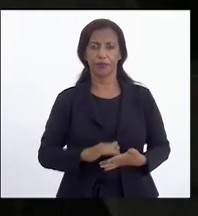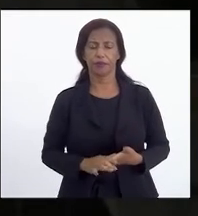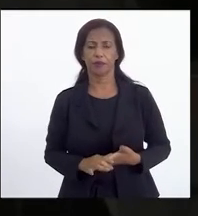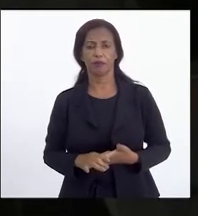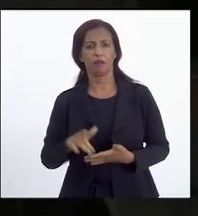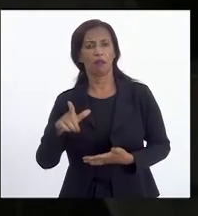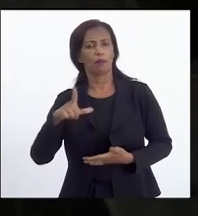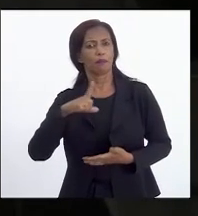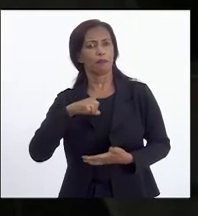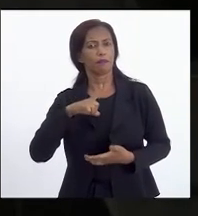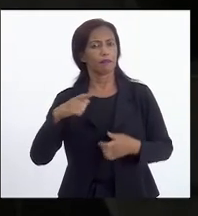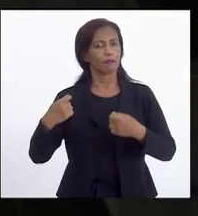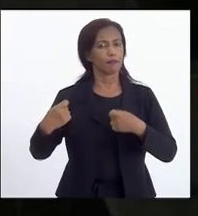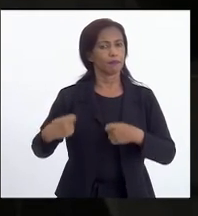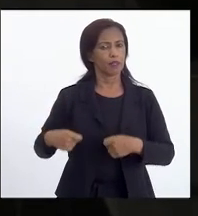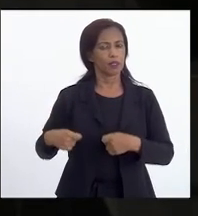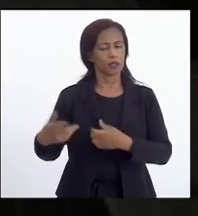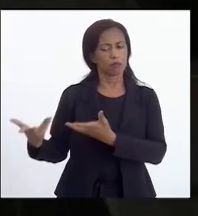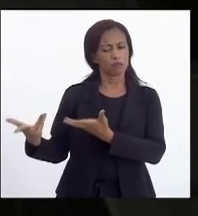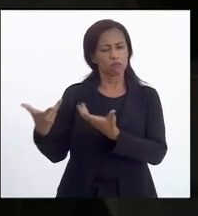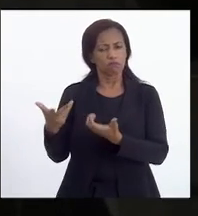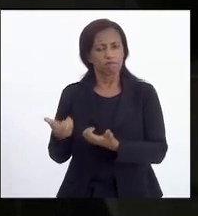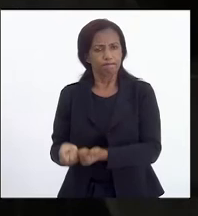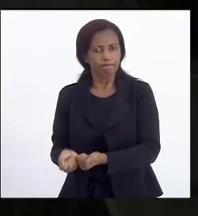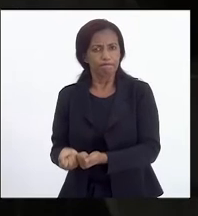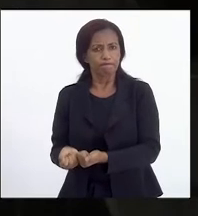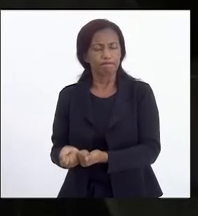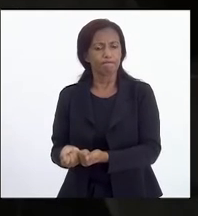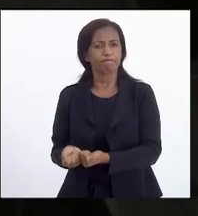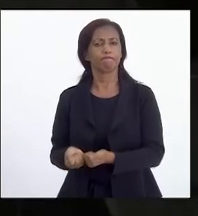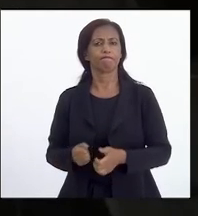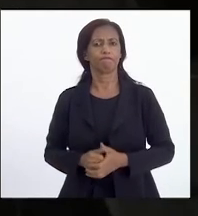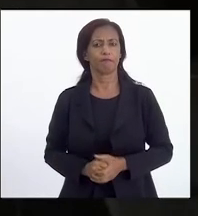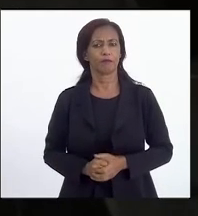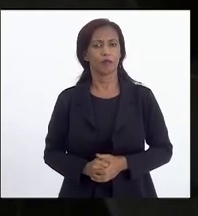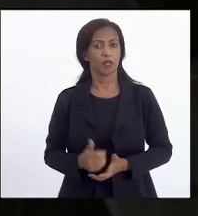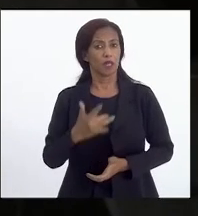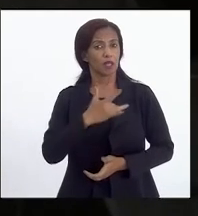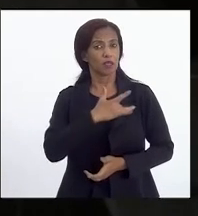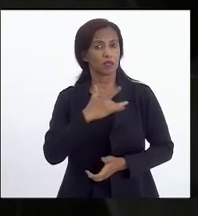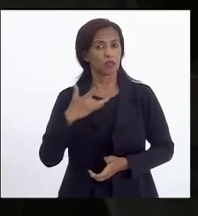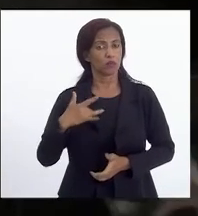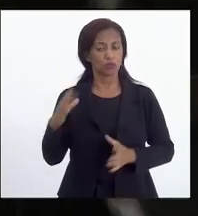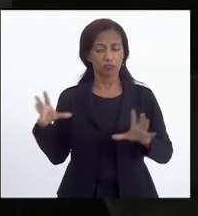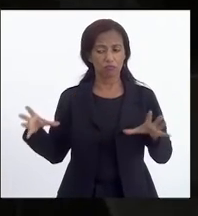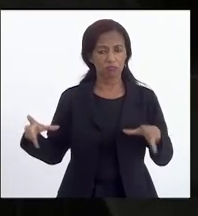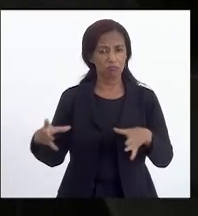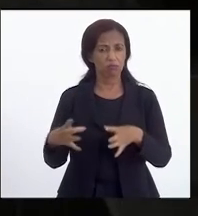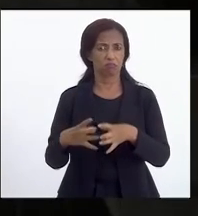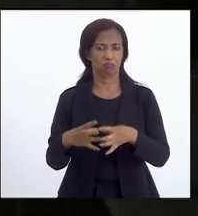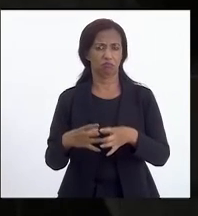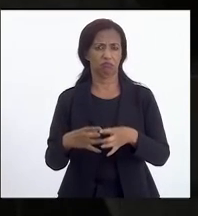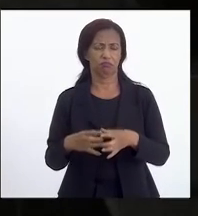e ela tem que ser submetida e a saúde coletiva